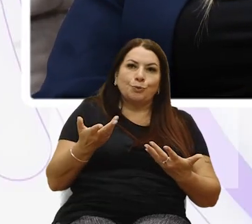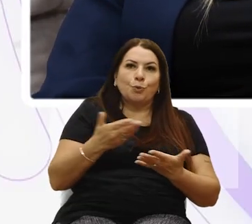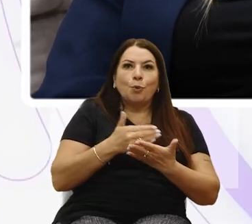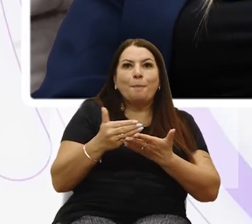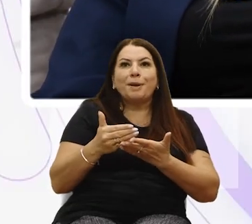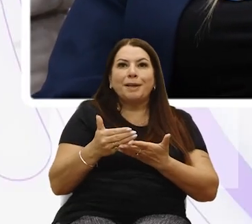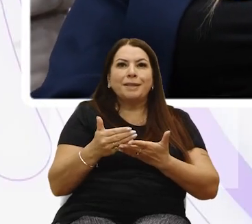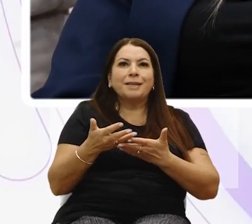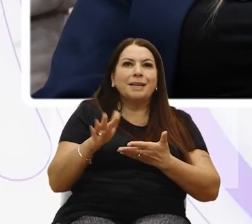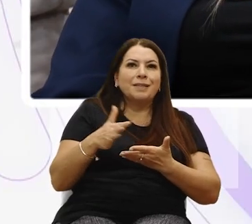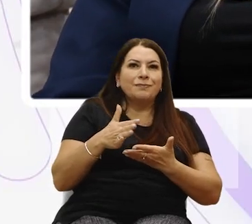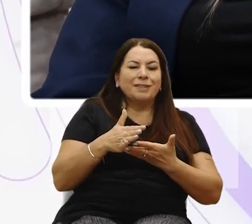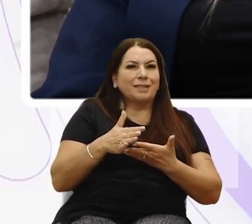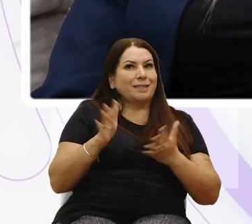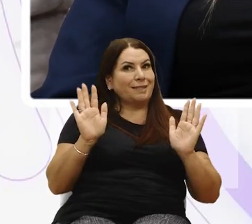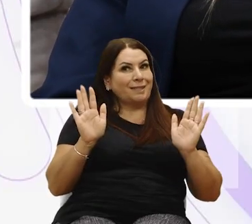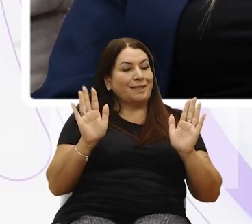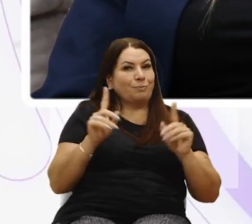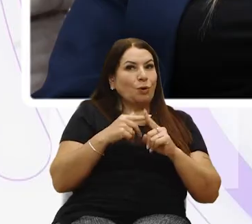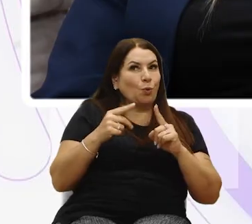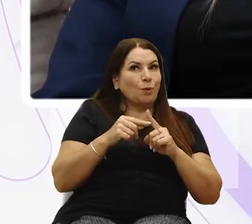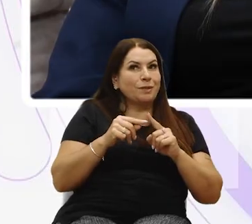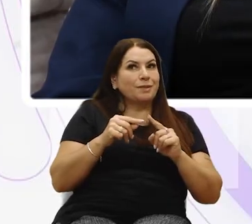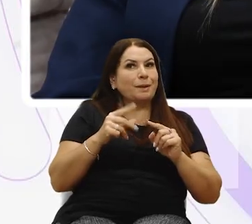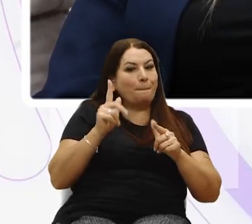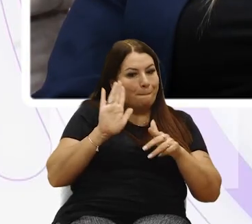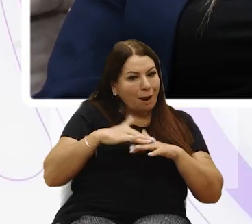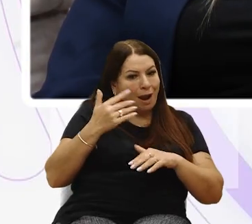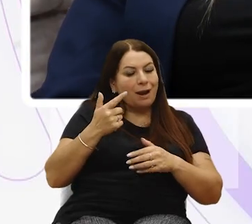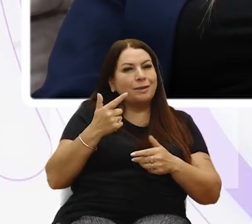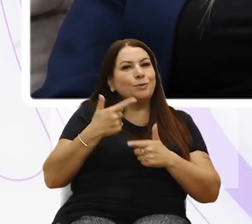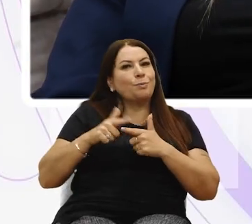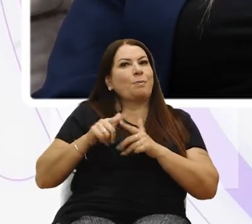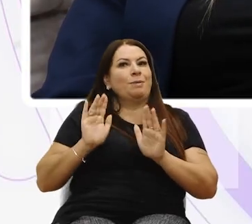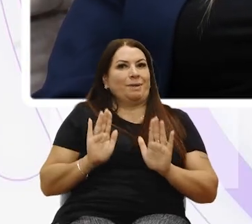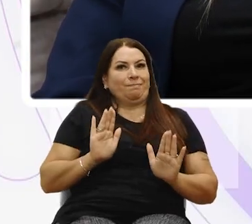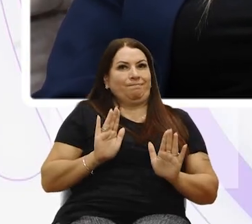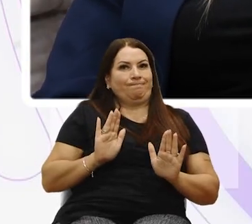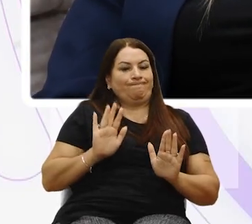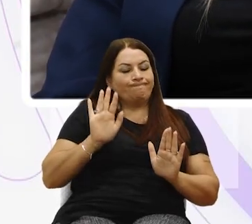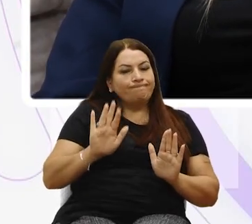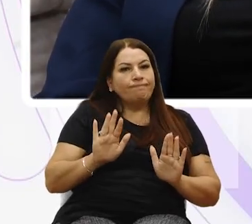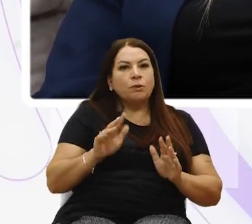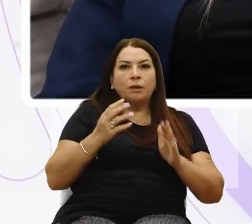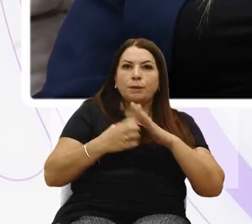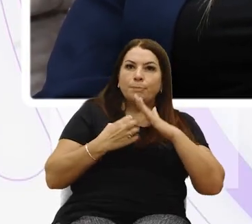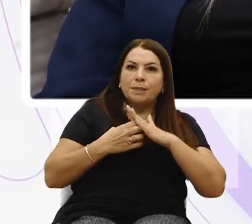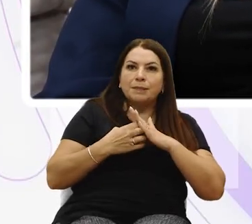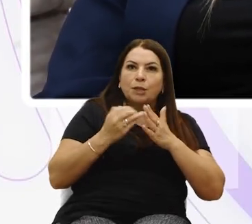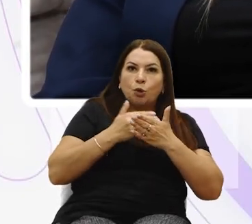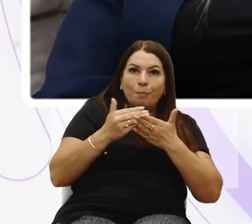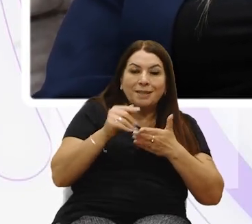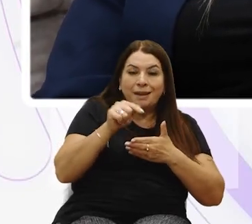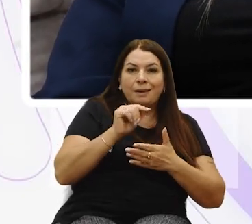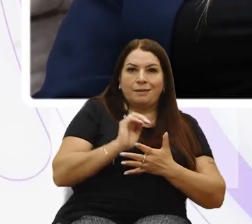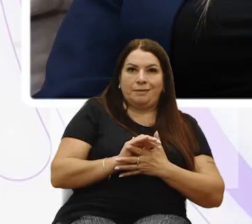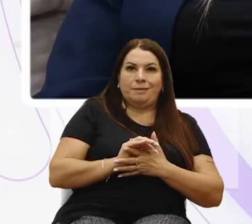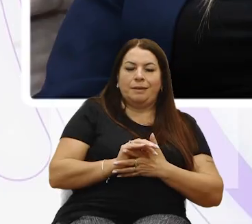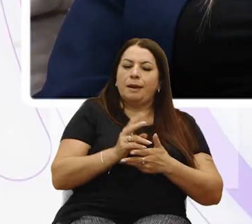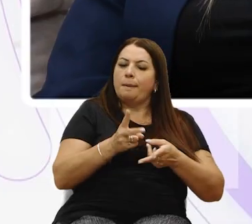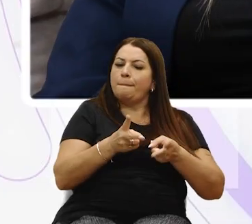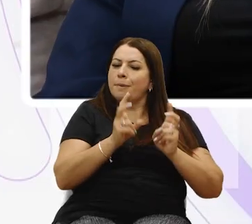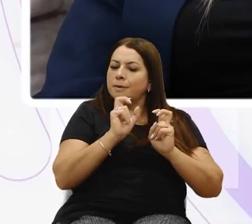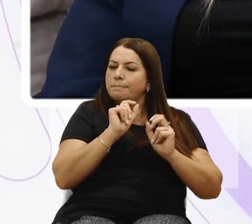gera muitas vezes um tiro no pé. Mais um problema. Mais um problema. Então, a empresa tem que começar por aí.